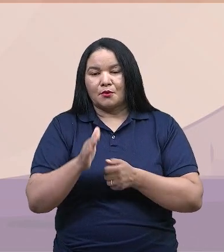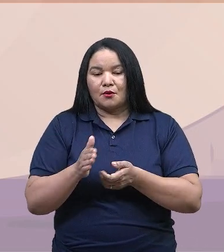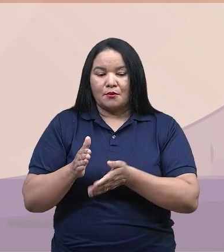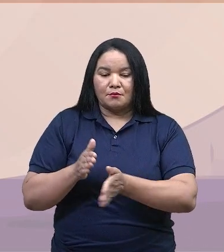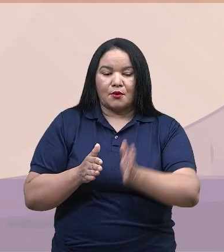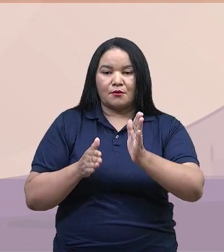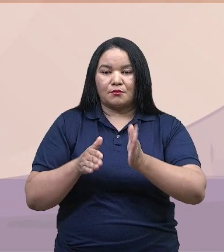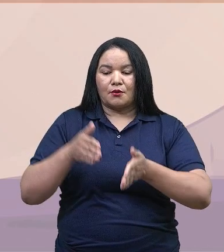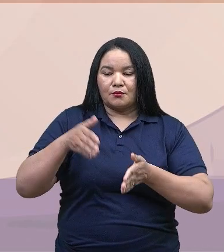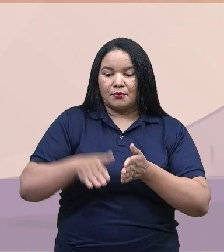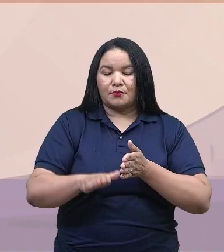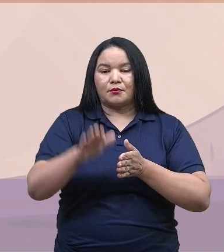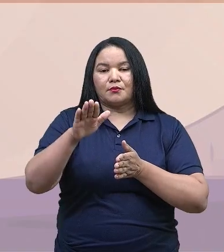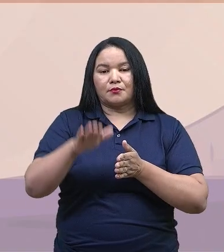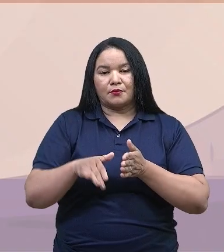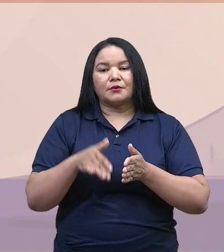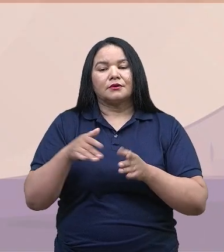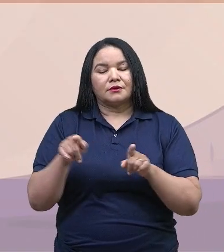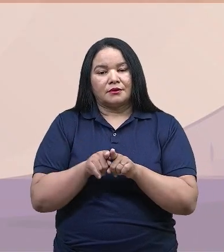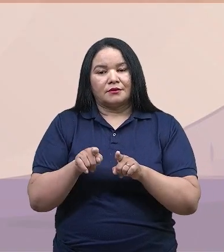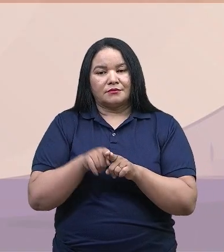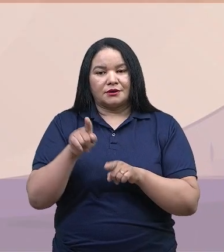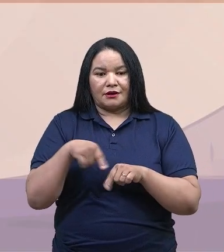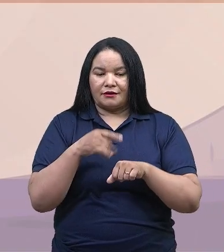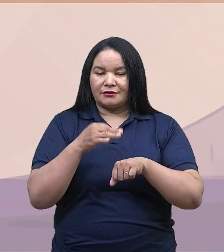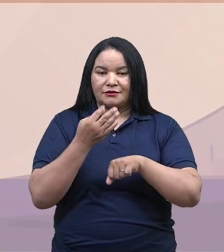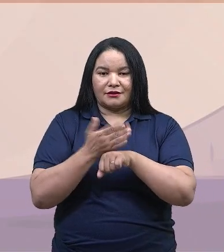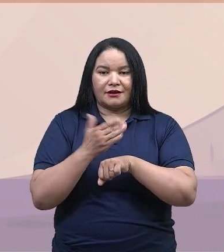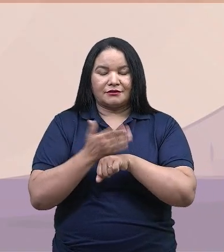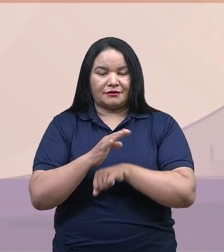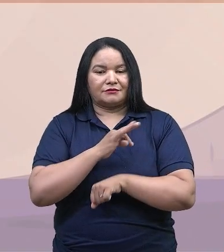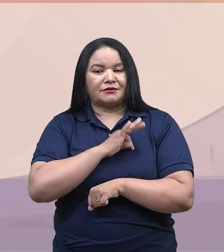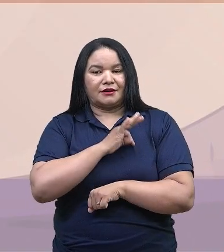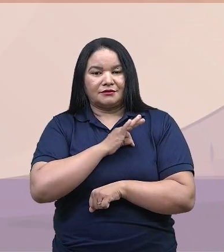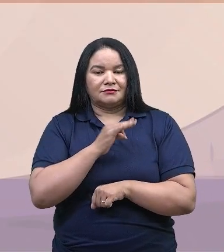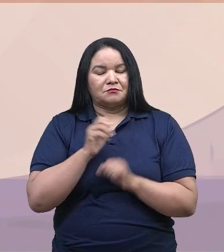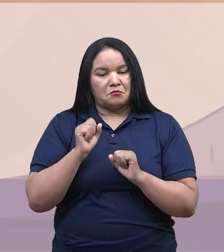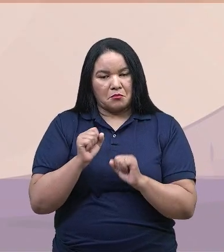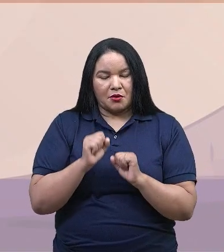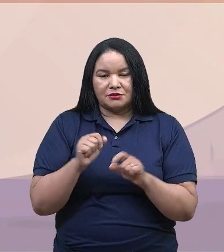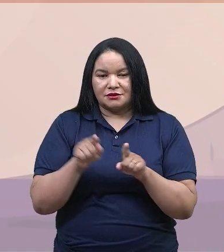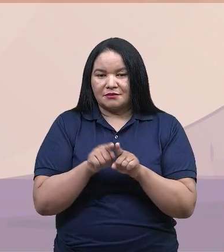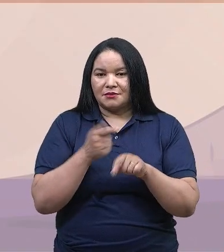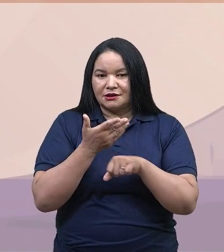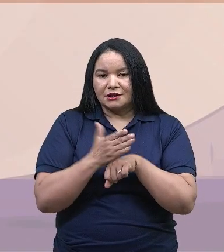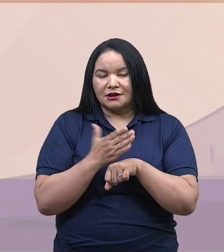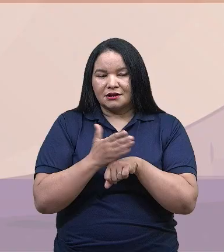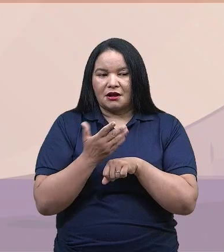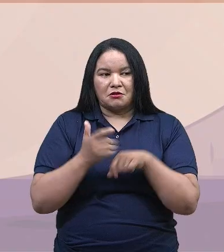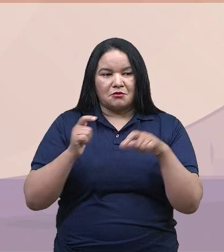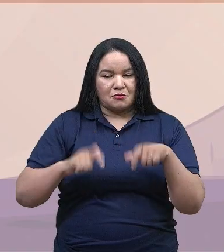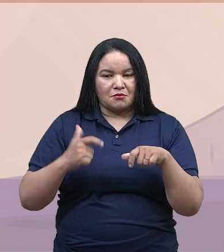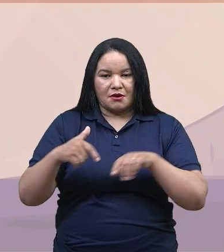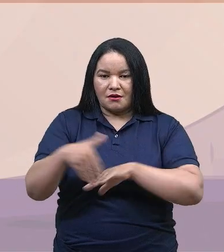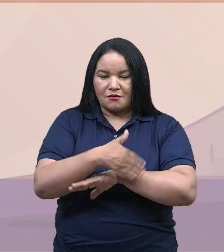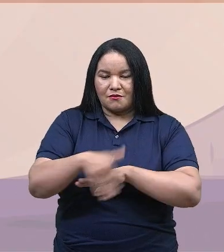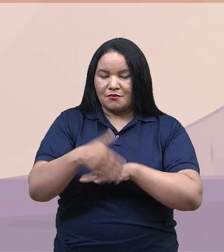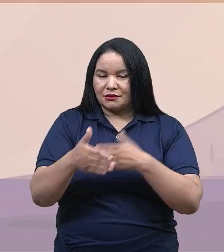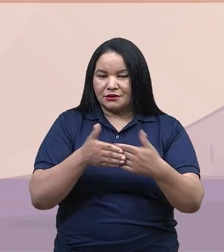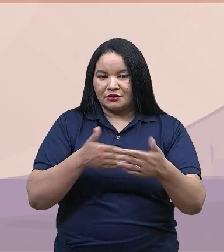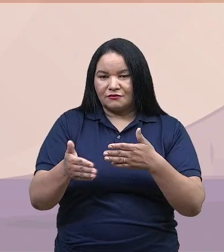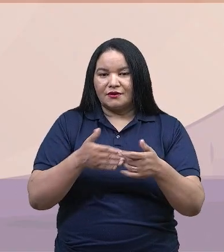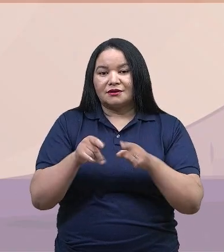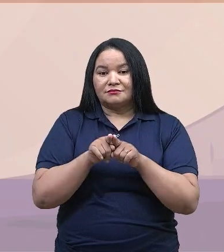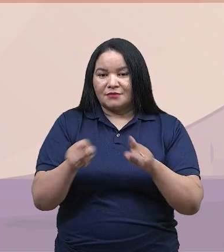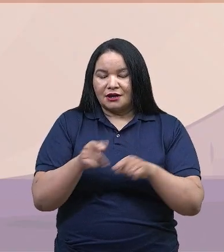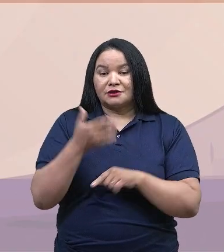no desenvolvimento dessas técnicas. Claro que eles podem ser realizados, podem ser treinados em qualquer rua, em qualquer espaço, mas num